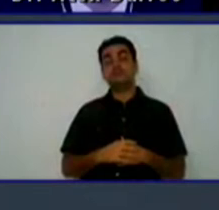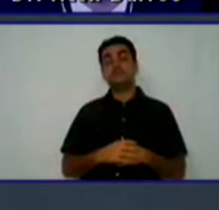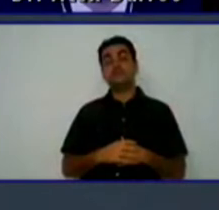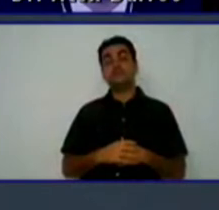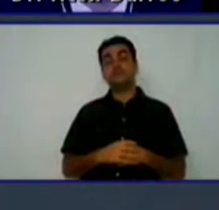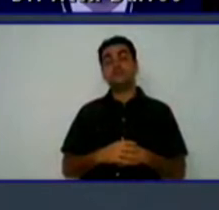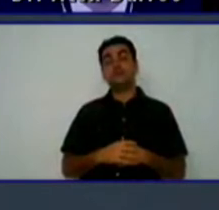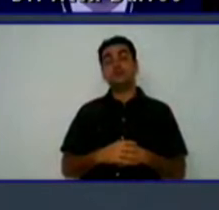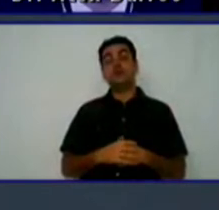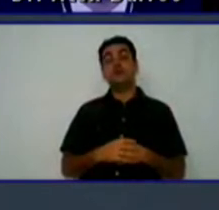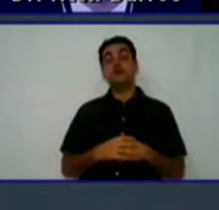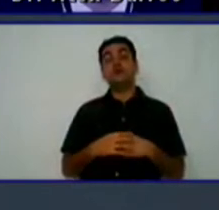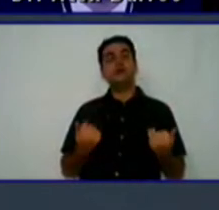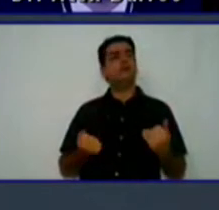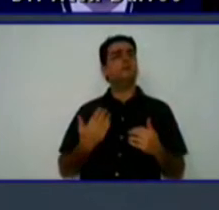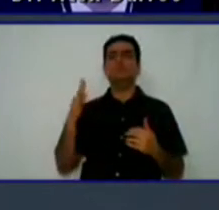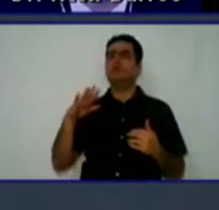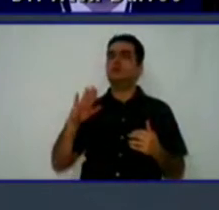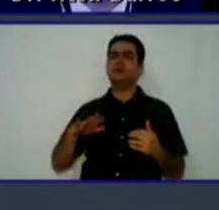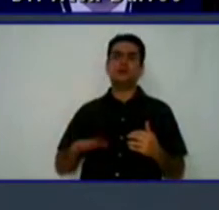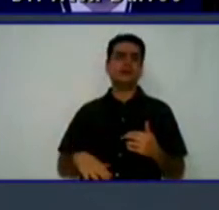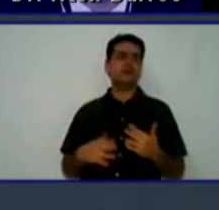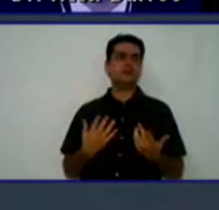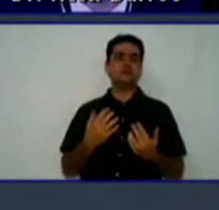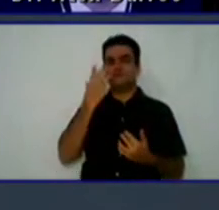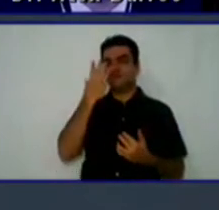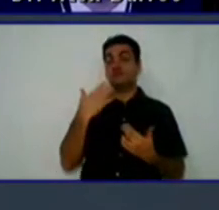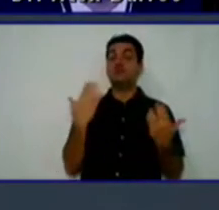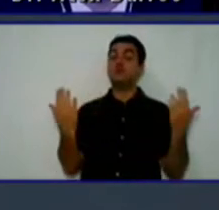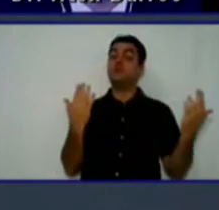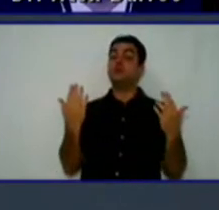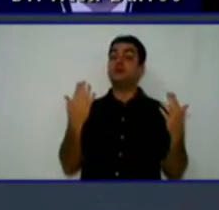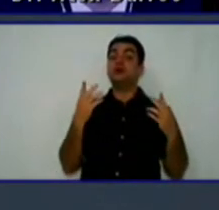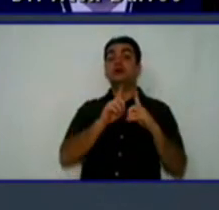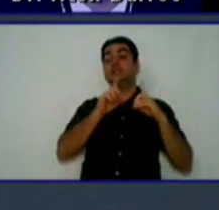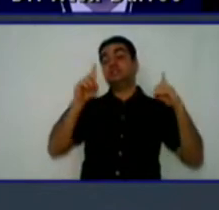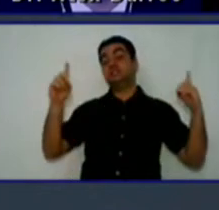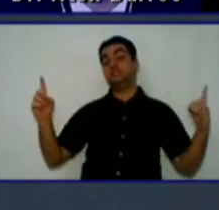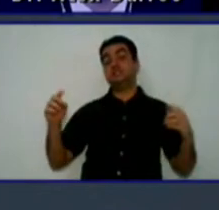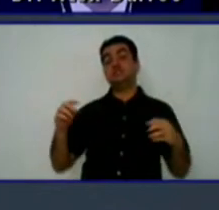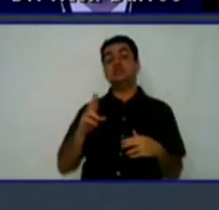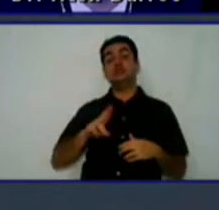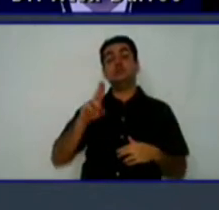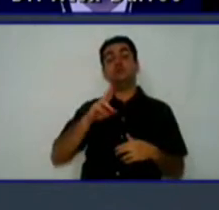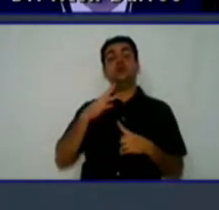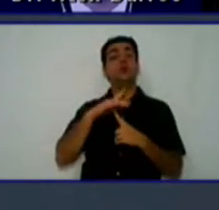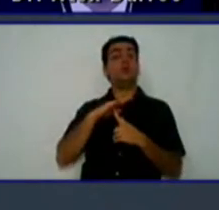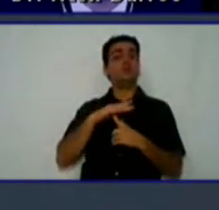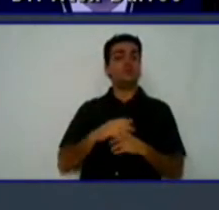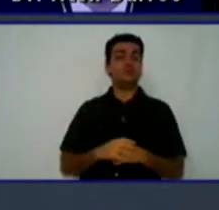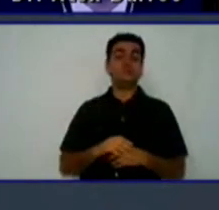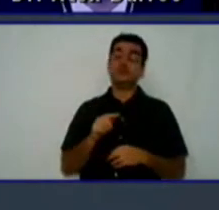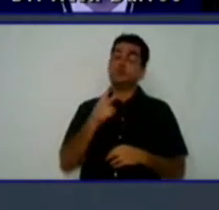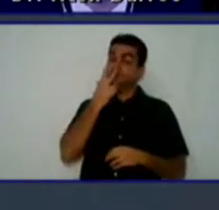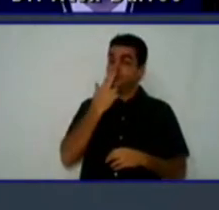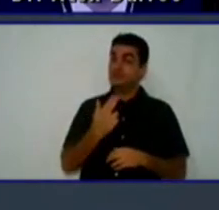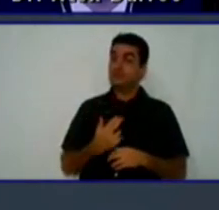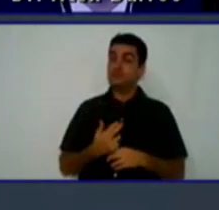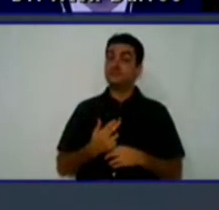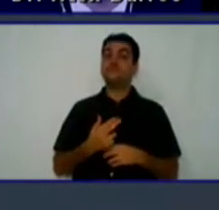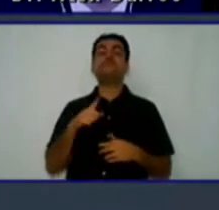a custo infinitamente mais reduzido se comparado aos gastos com a utilização de aeronave, que, em princípio,